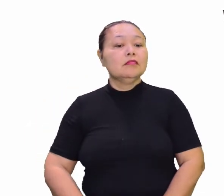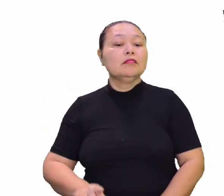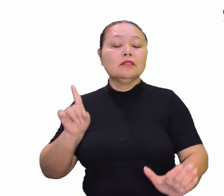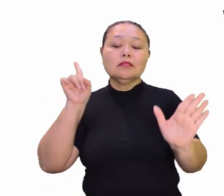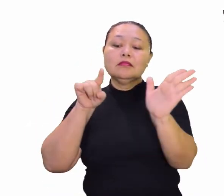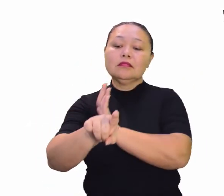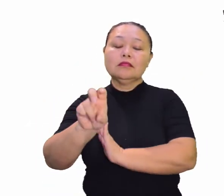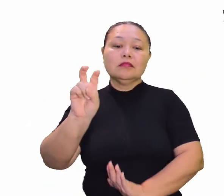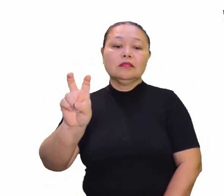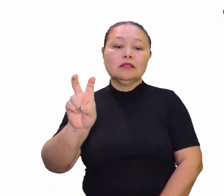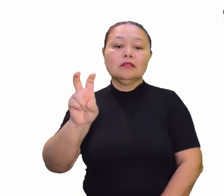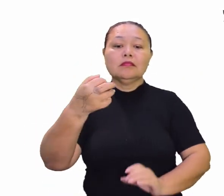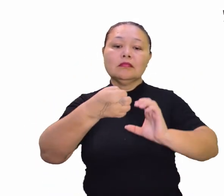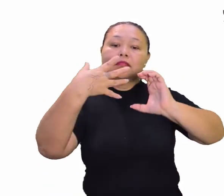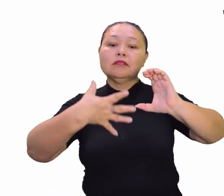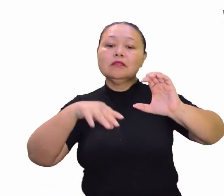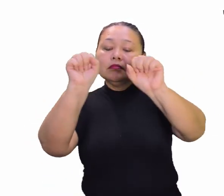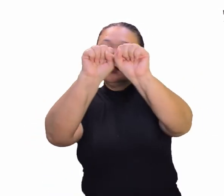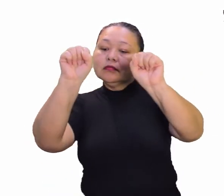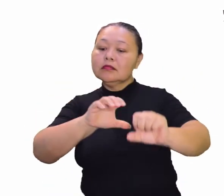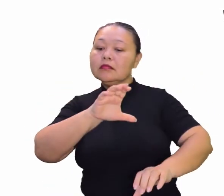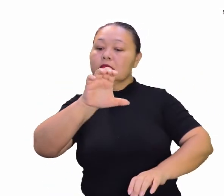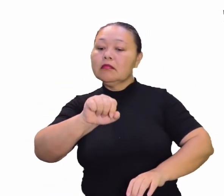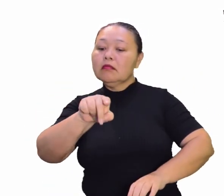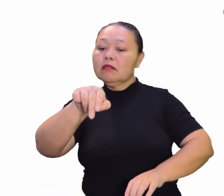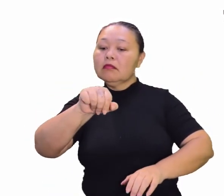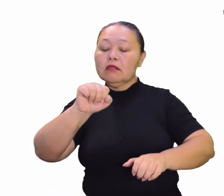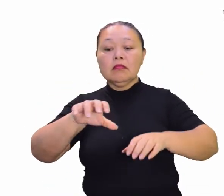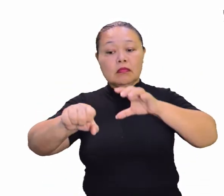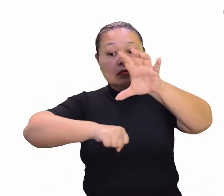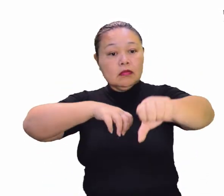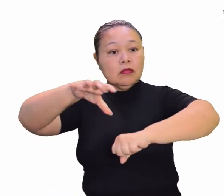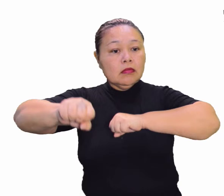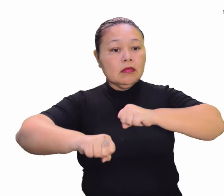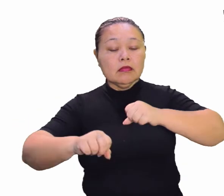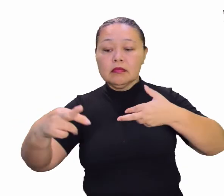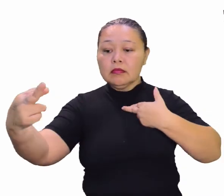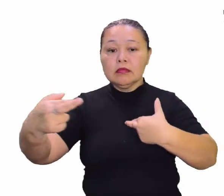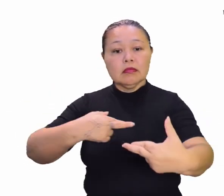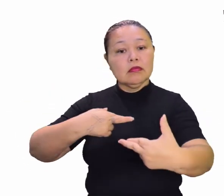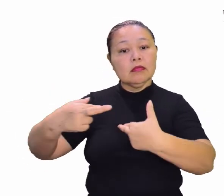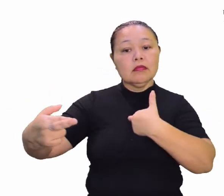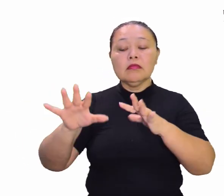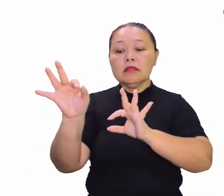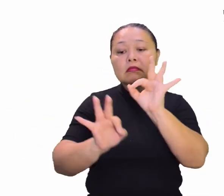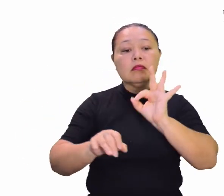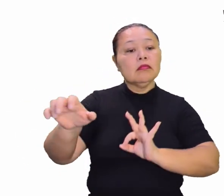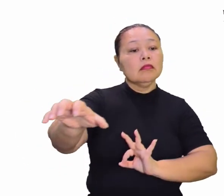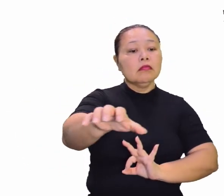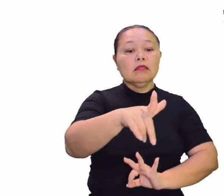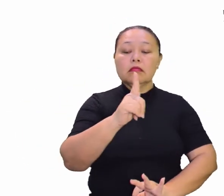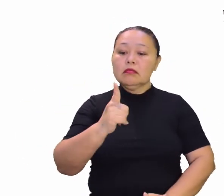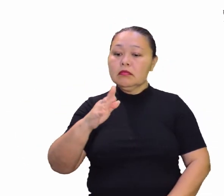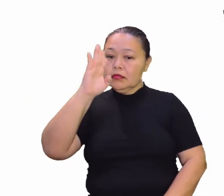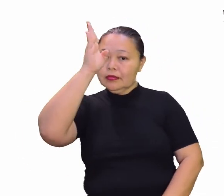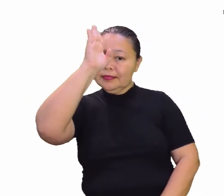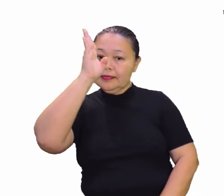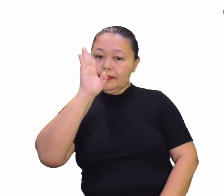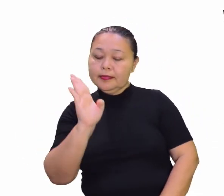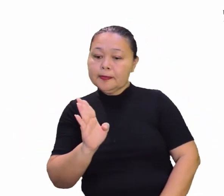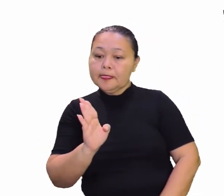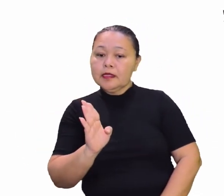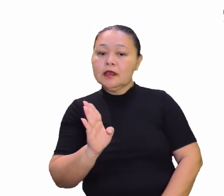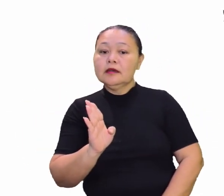Questão 5. Caracterize o sistema colonial e sua relação com a formação do espaço